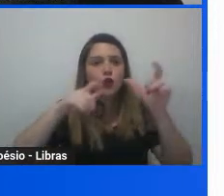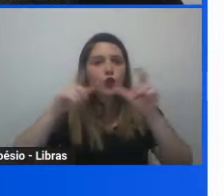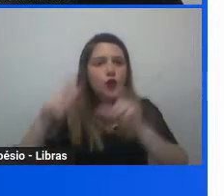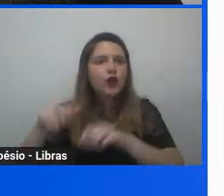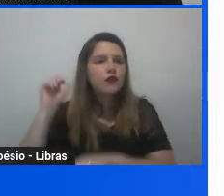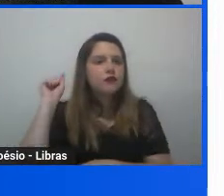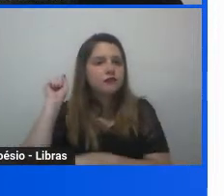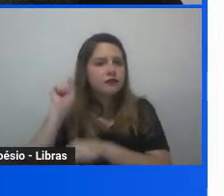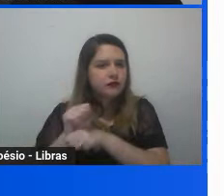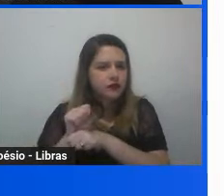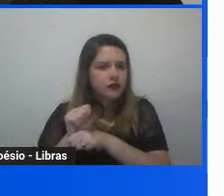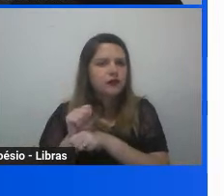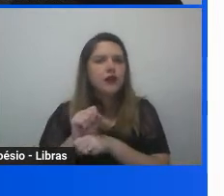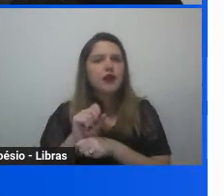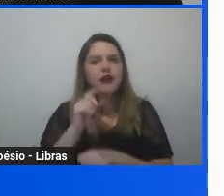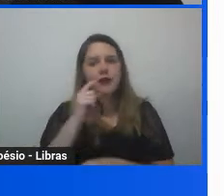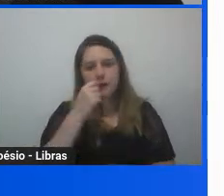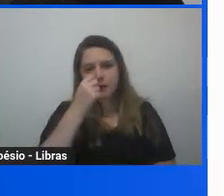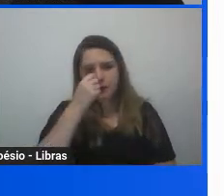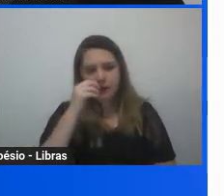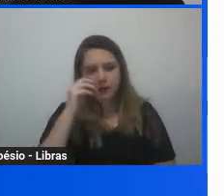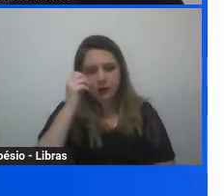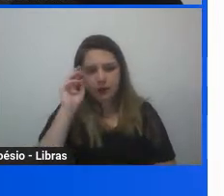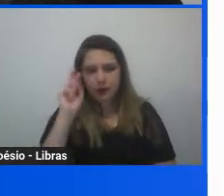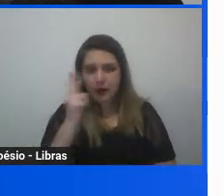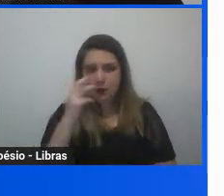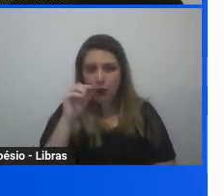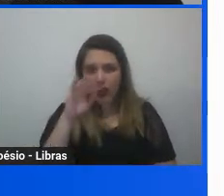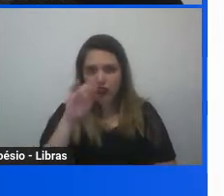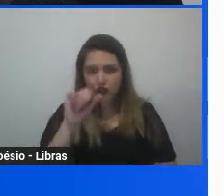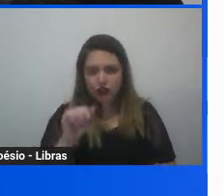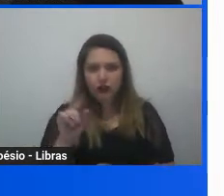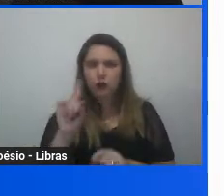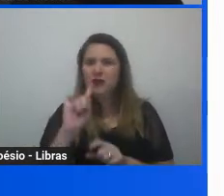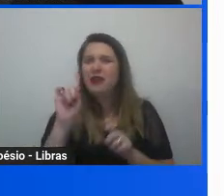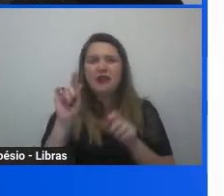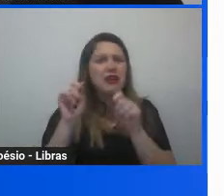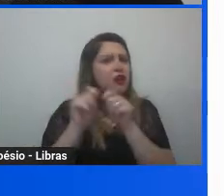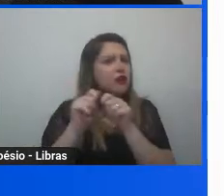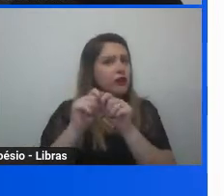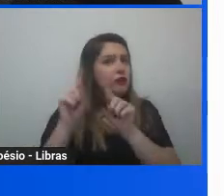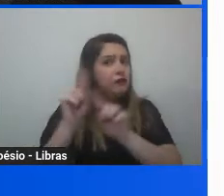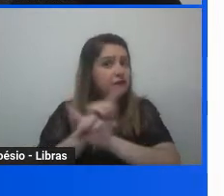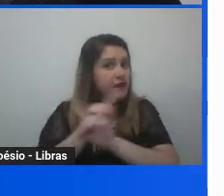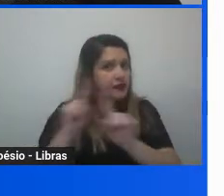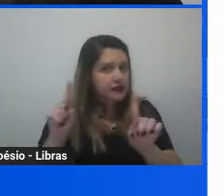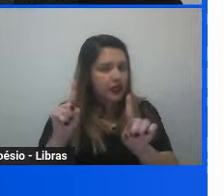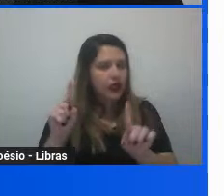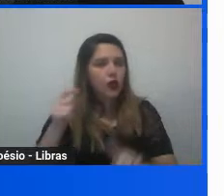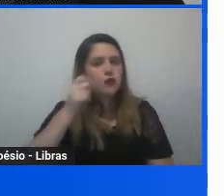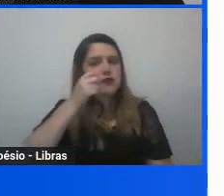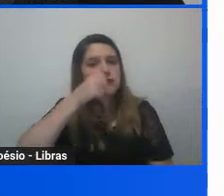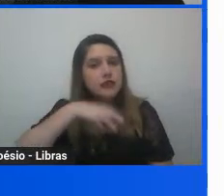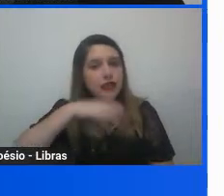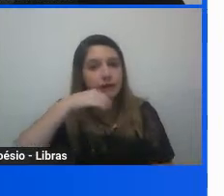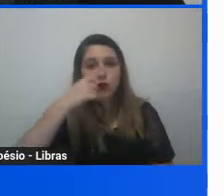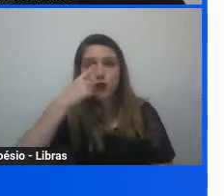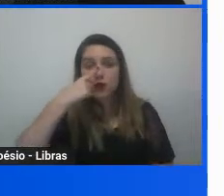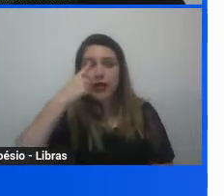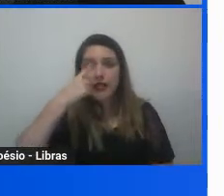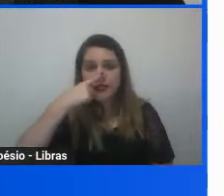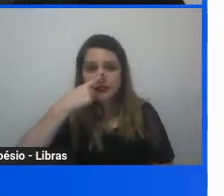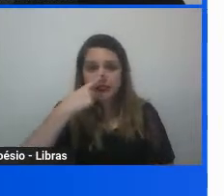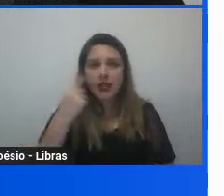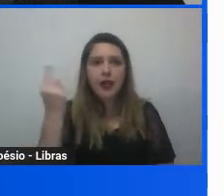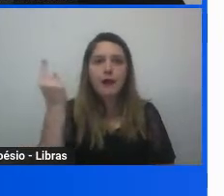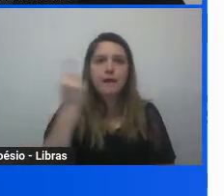a hemorragia. E o que eu não devo fazer quando alguém está com sangramento no nariz? A primeira